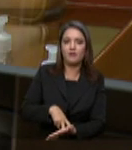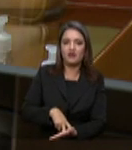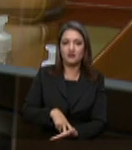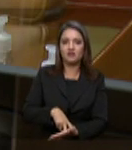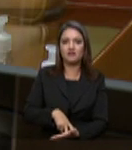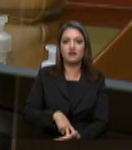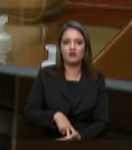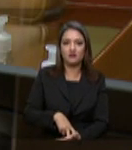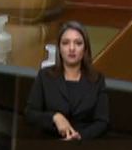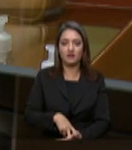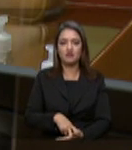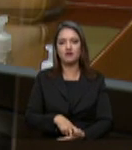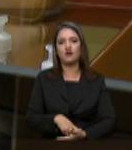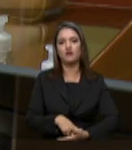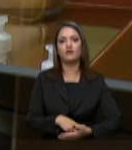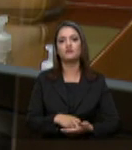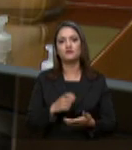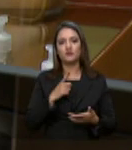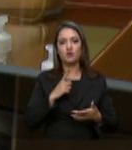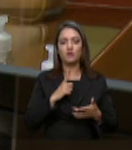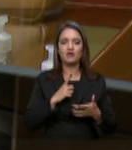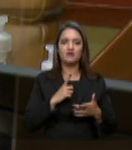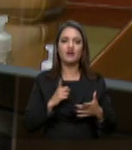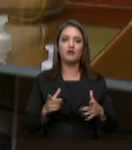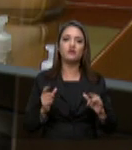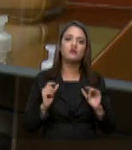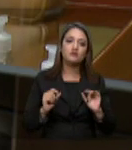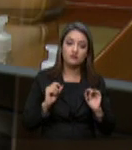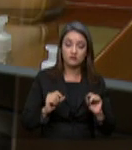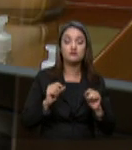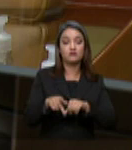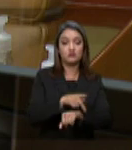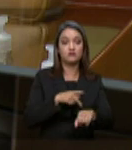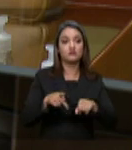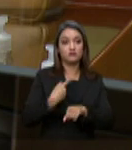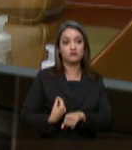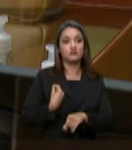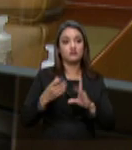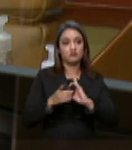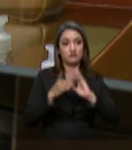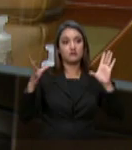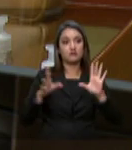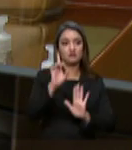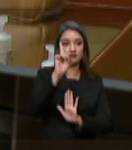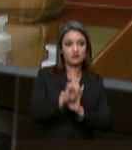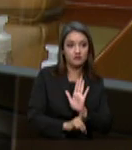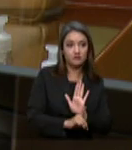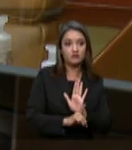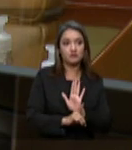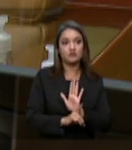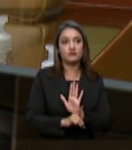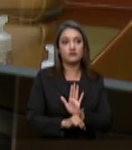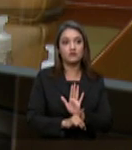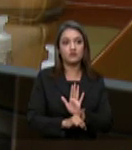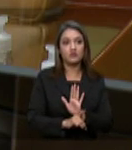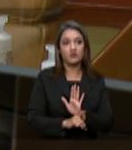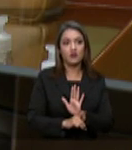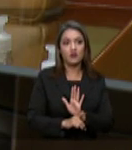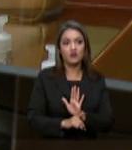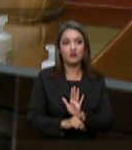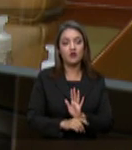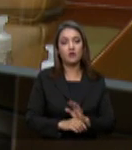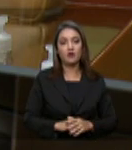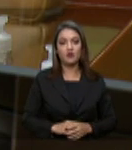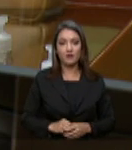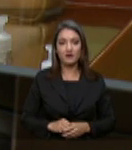faroeste numa sociedade não a sociedade vivendo no estado democrático de direito as condutas são condutas graves mas